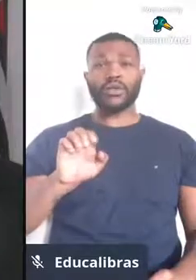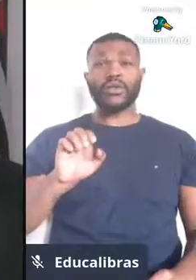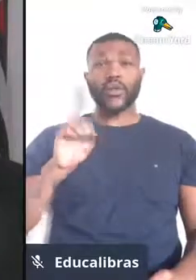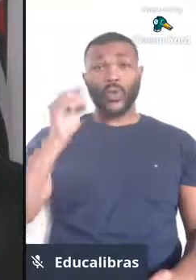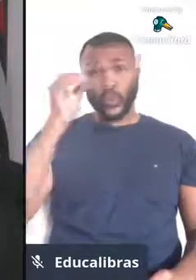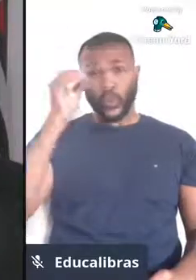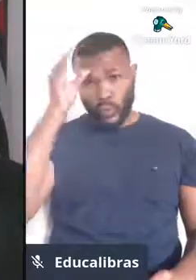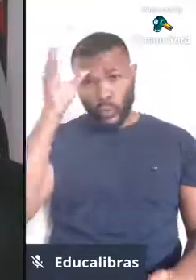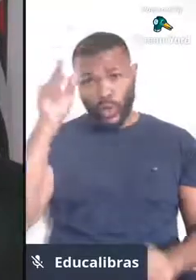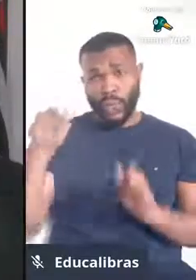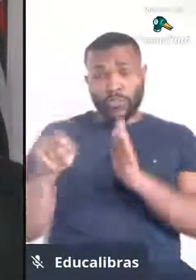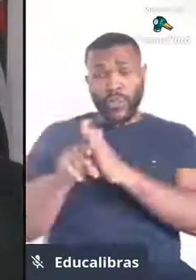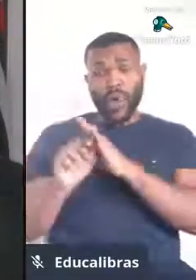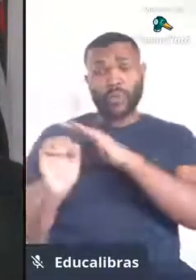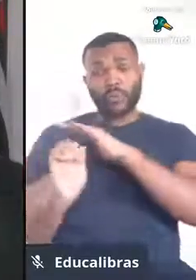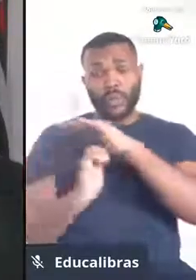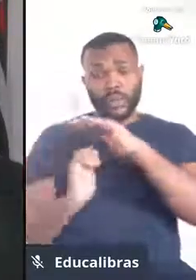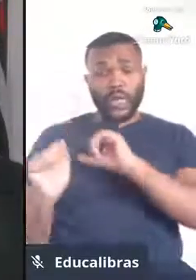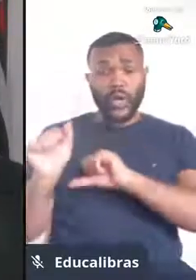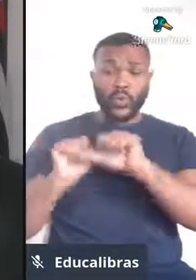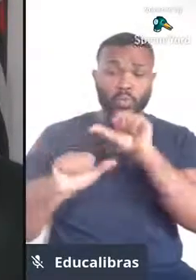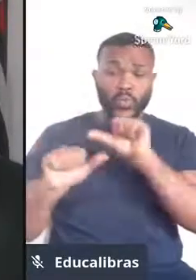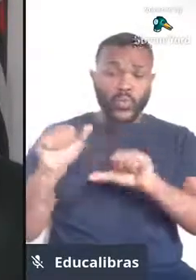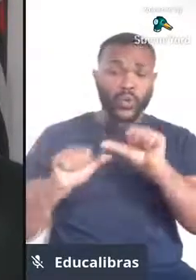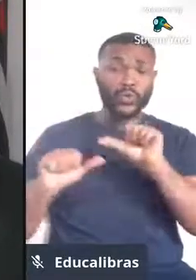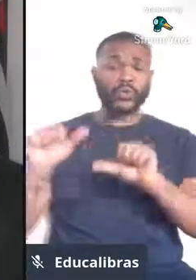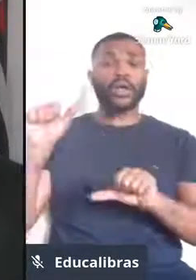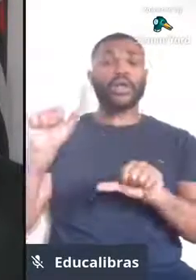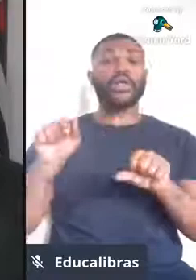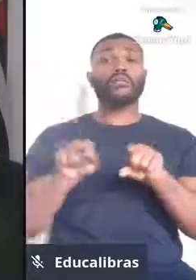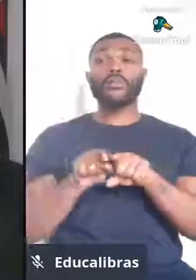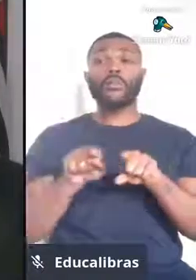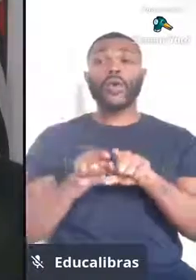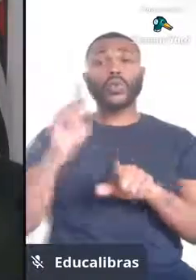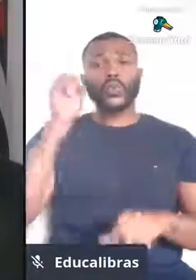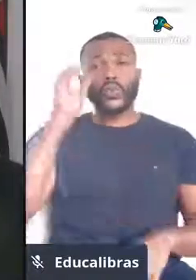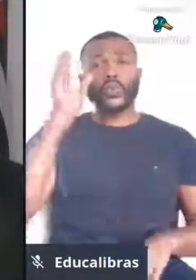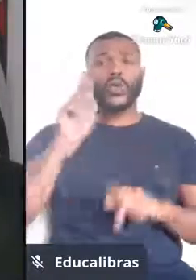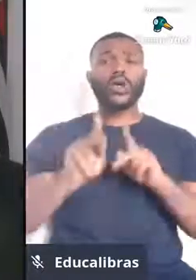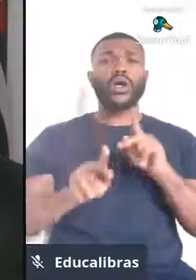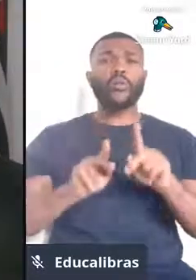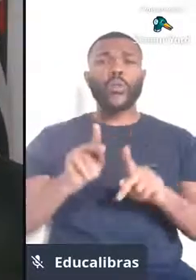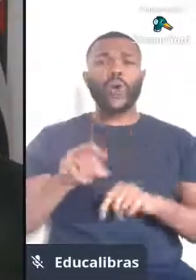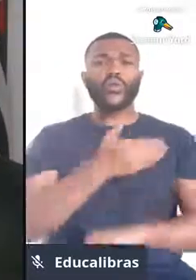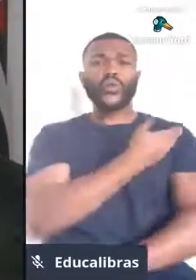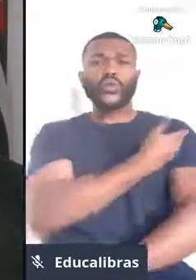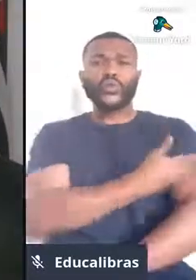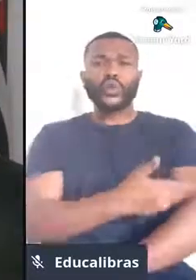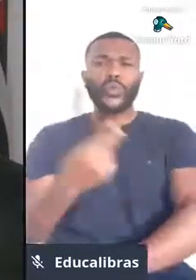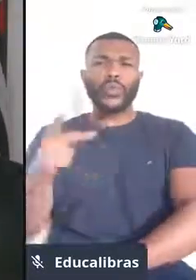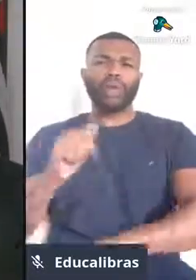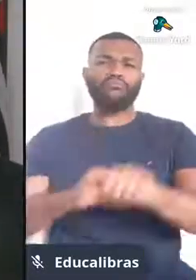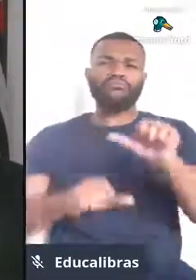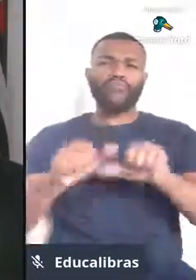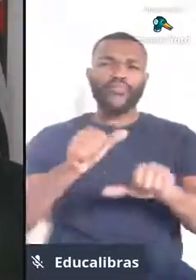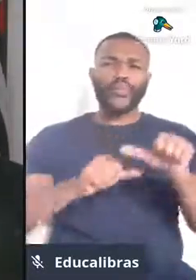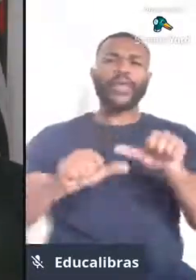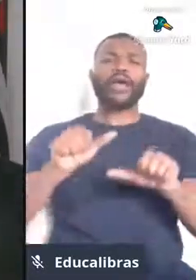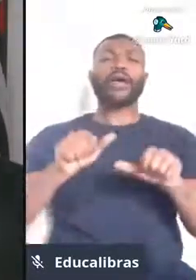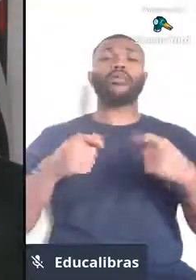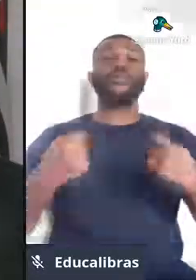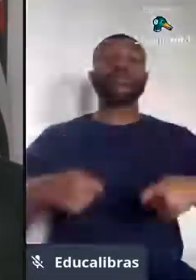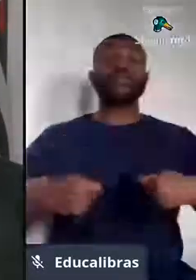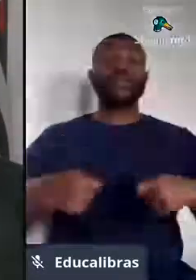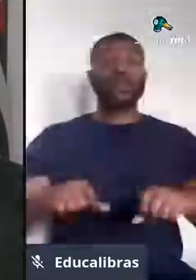empresarial, mudar, claro, a cultura dos paulistanos e conseguir fazer o esforço financeiro e de